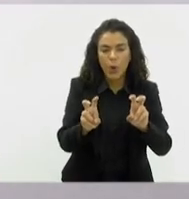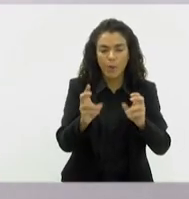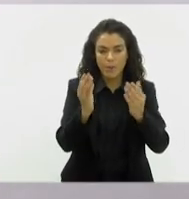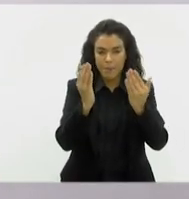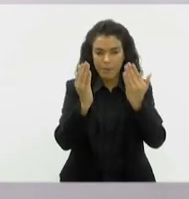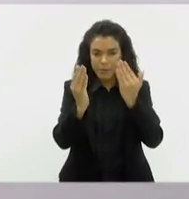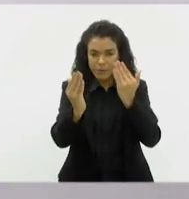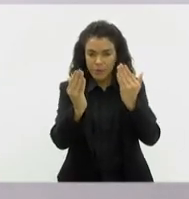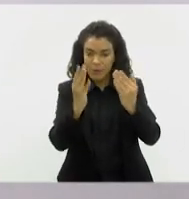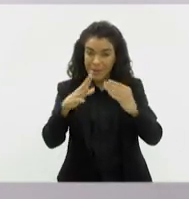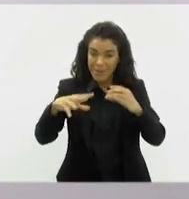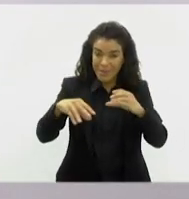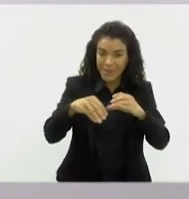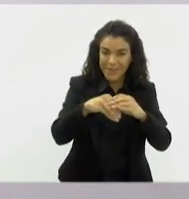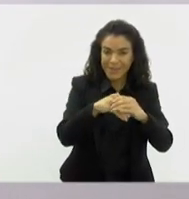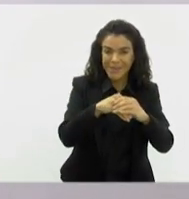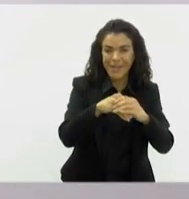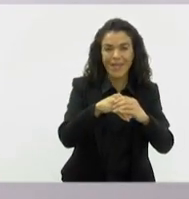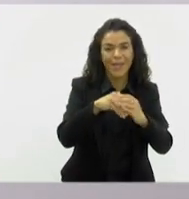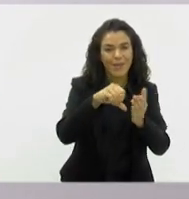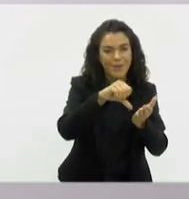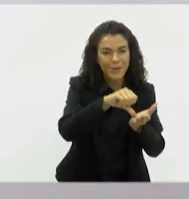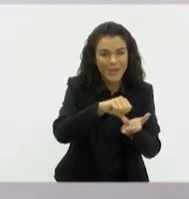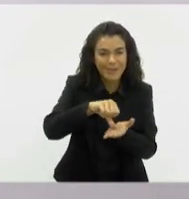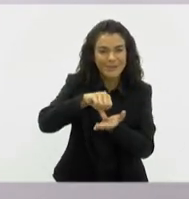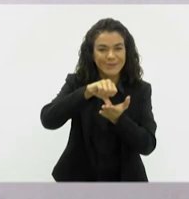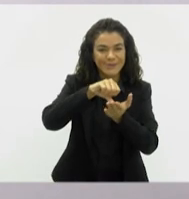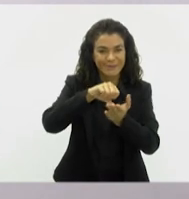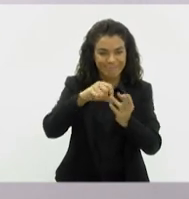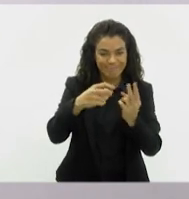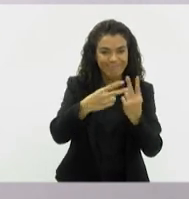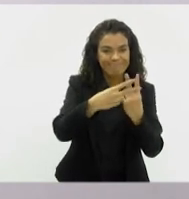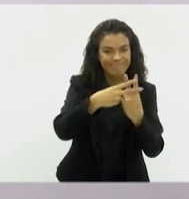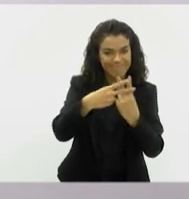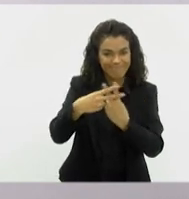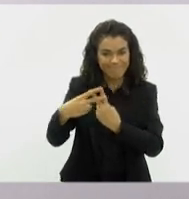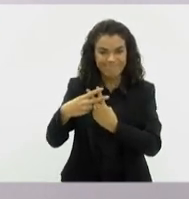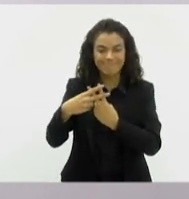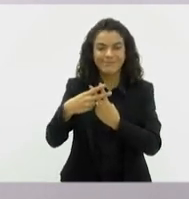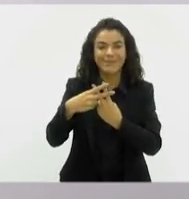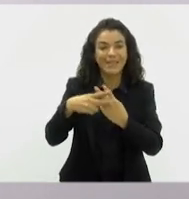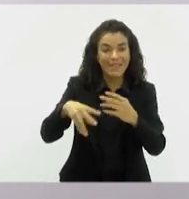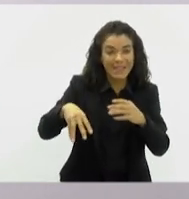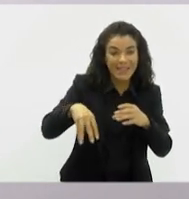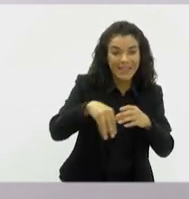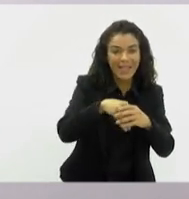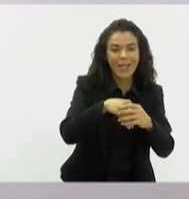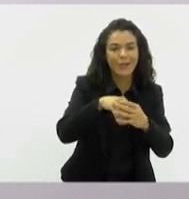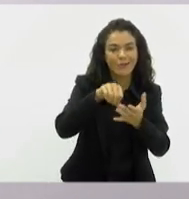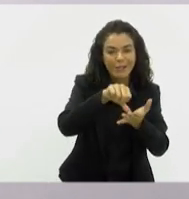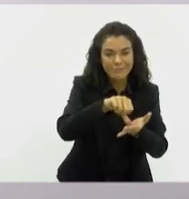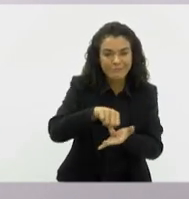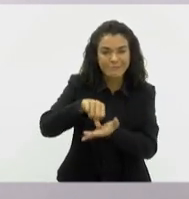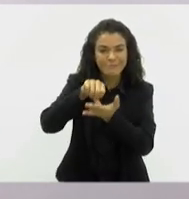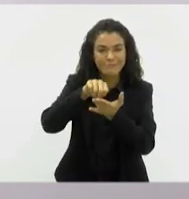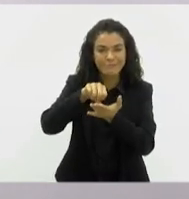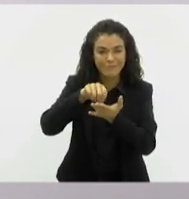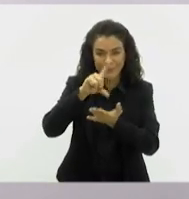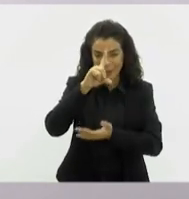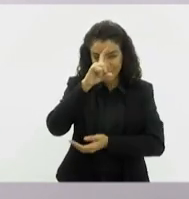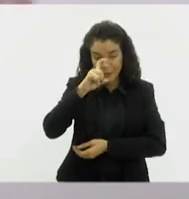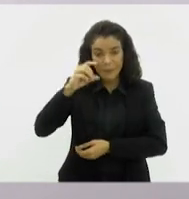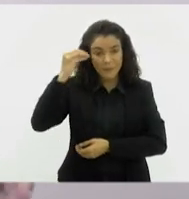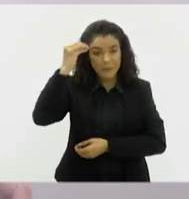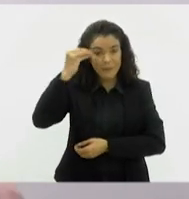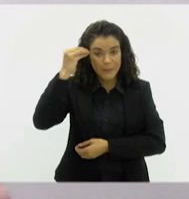psicológico dentro das unidades prisionais, dentro das unidades psiquiátricas, é evidente que,